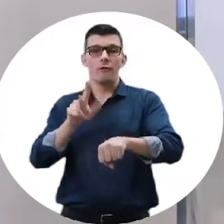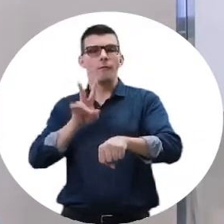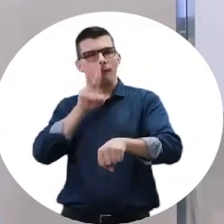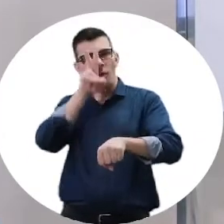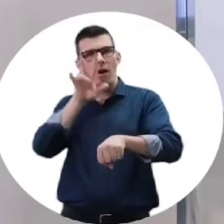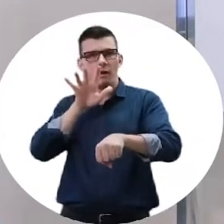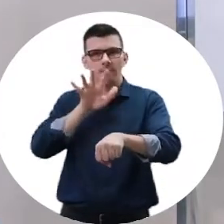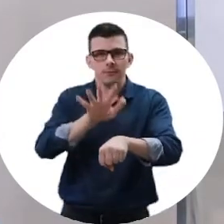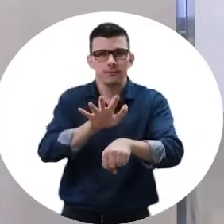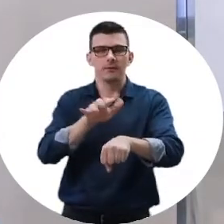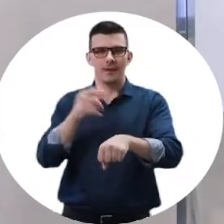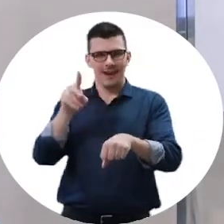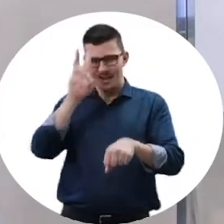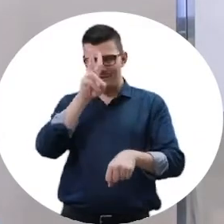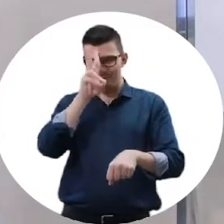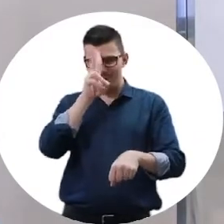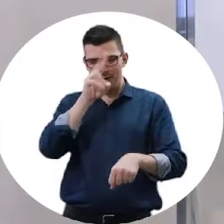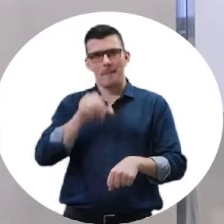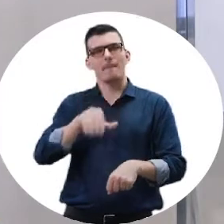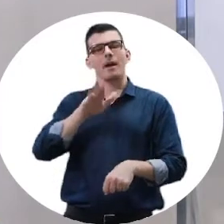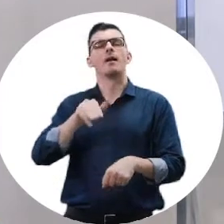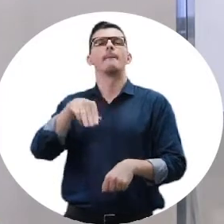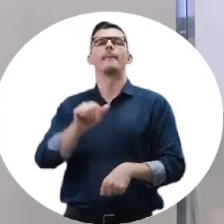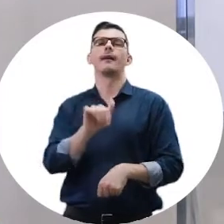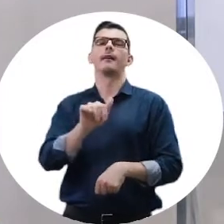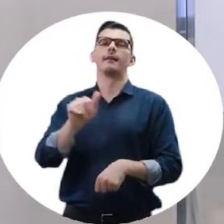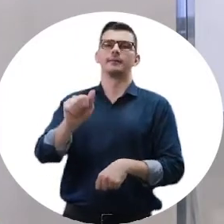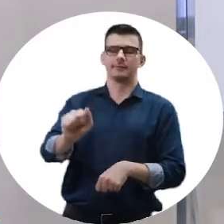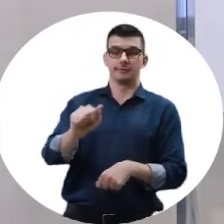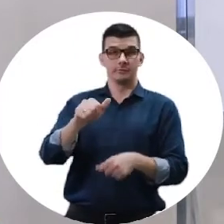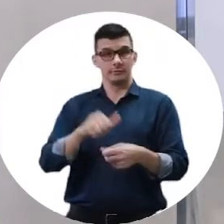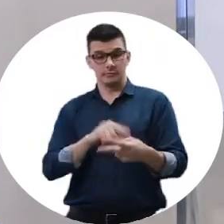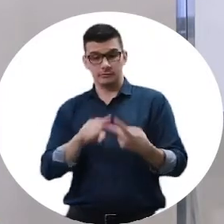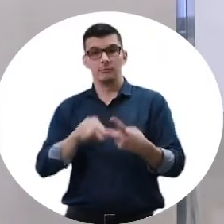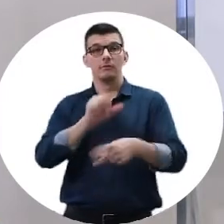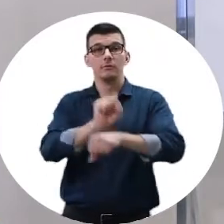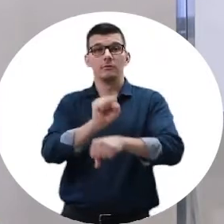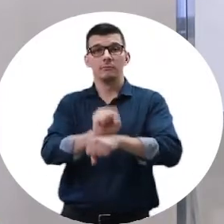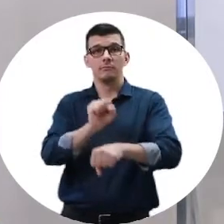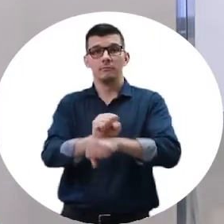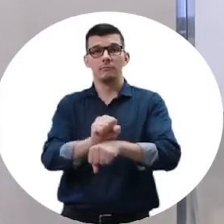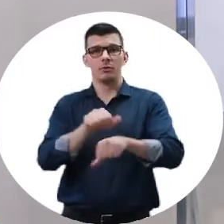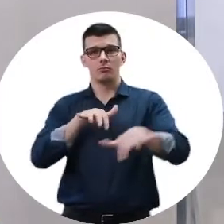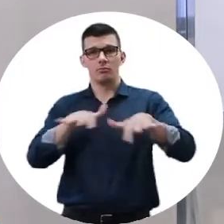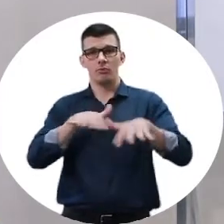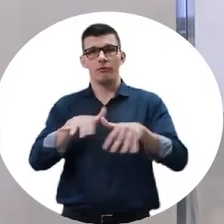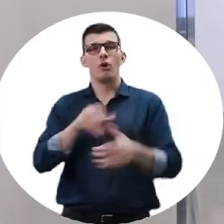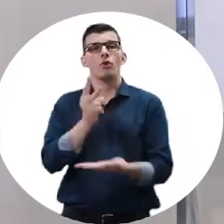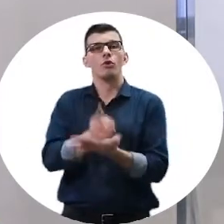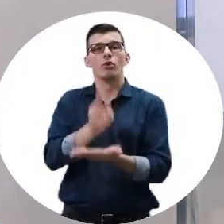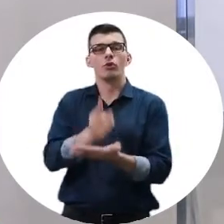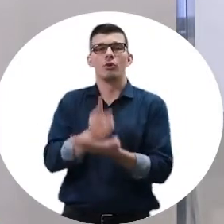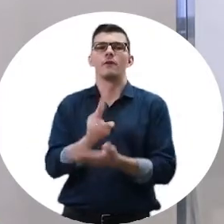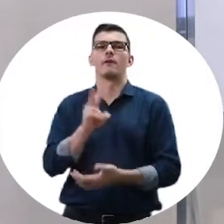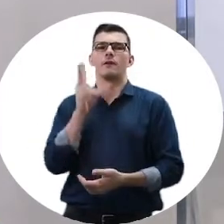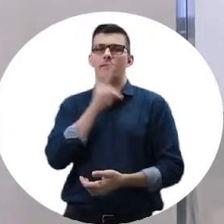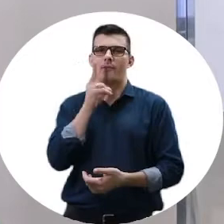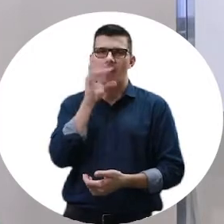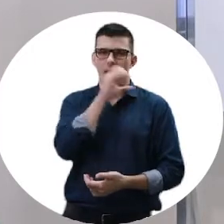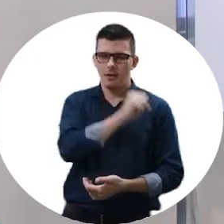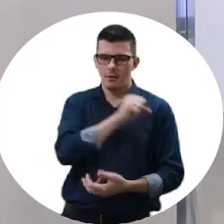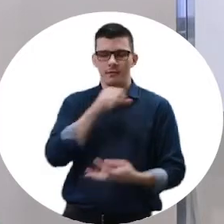seu estado inicial. Falei que quanto maior a massa, maior a inércia. Falei que quando está parado, tem que ser um movimento com velocidade